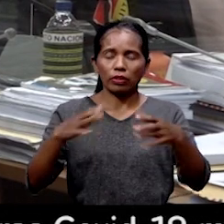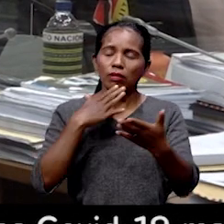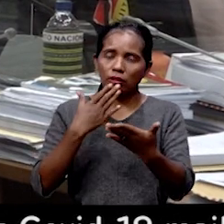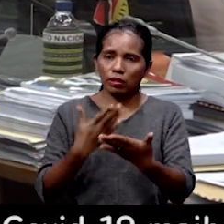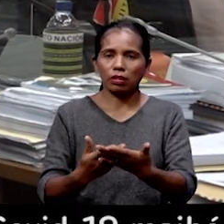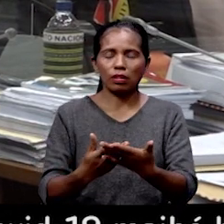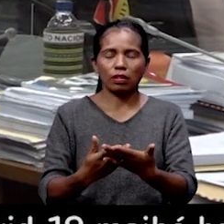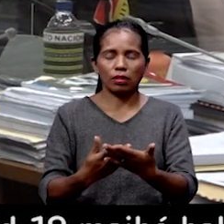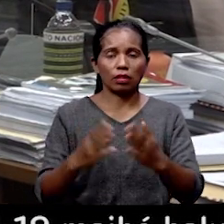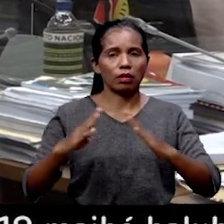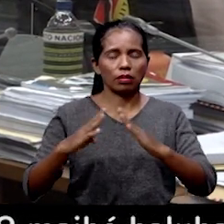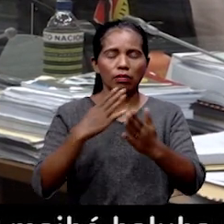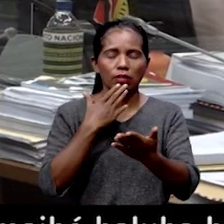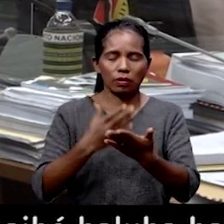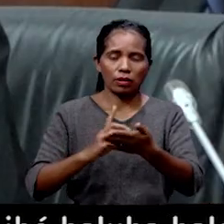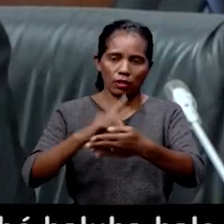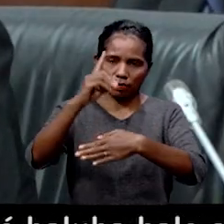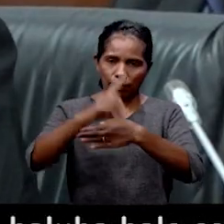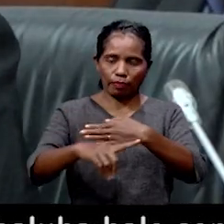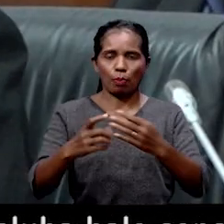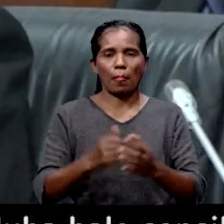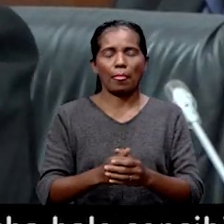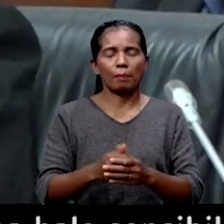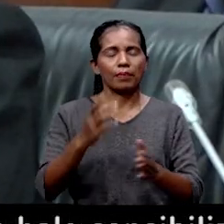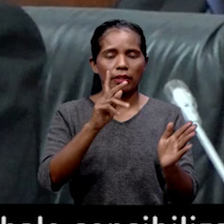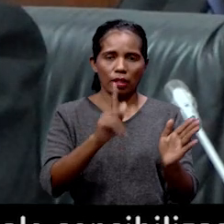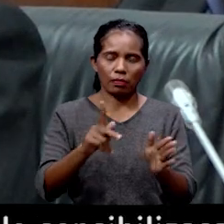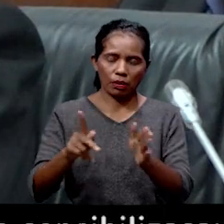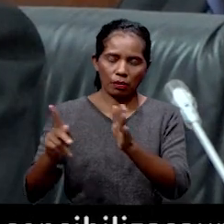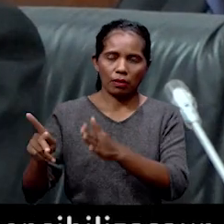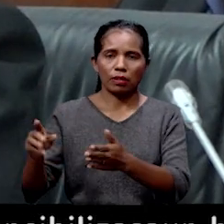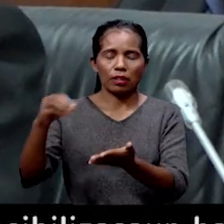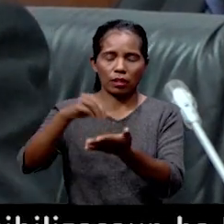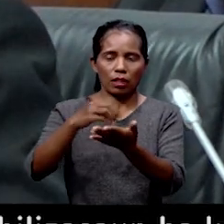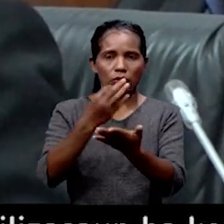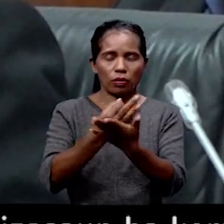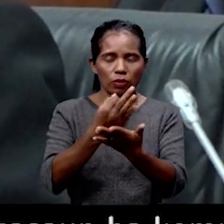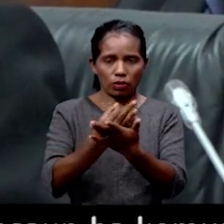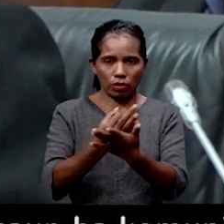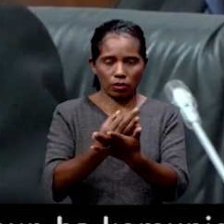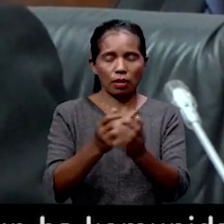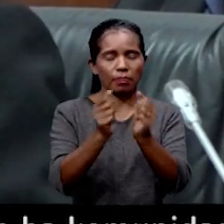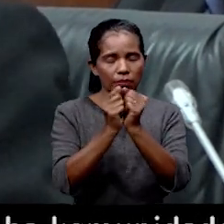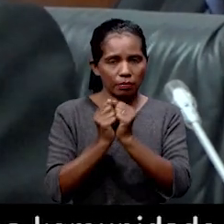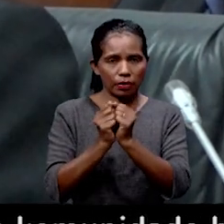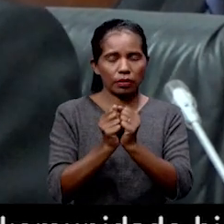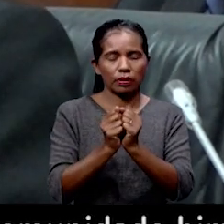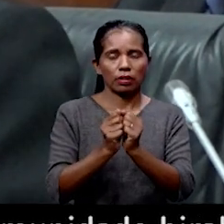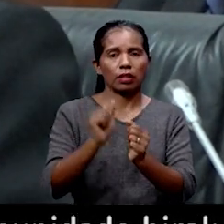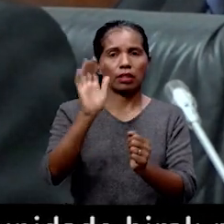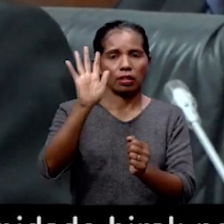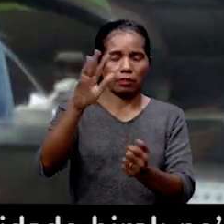capital menor no capital desenvolvimento. E a proposta alocação ba salário no vencimento hamutuk Tokon Lima